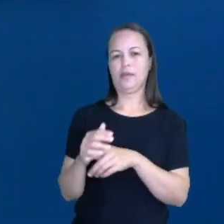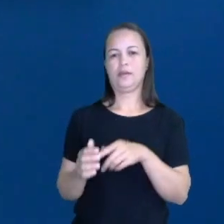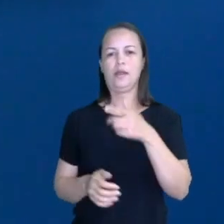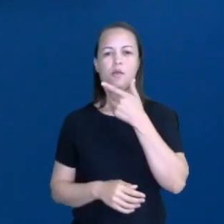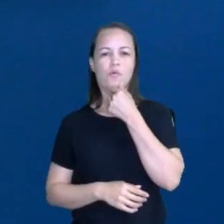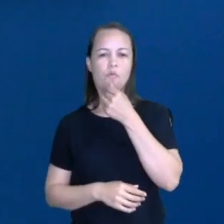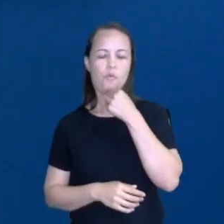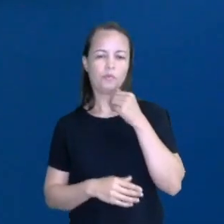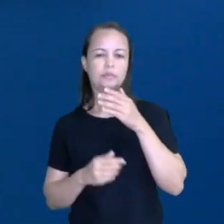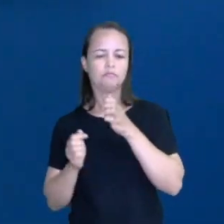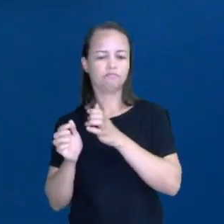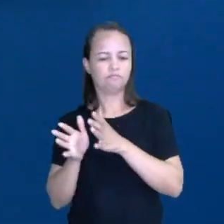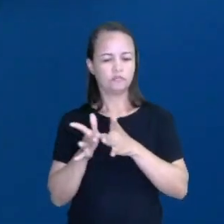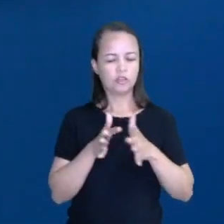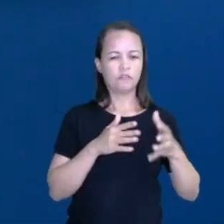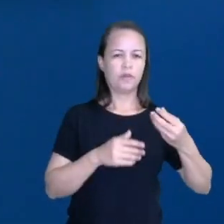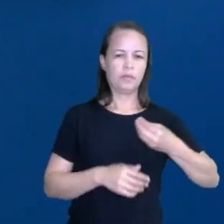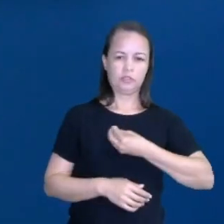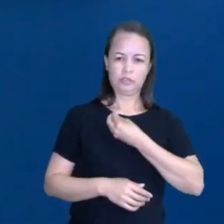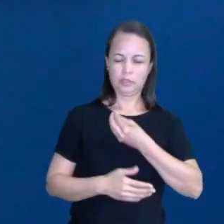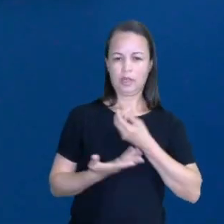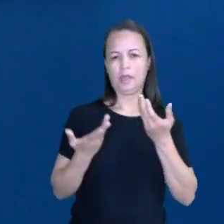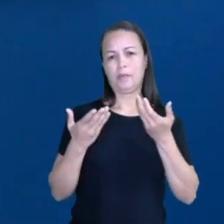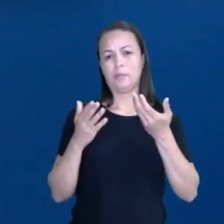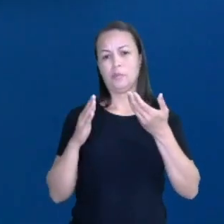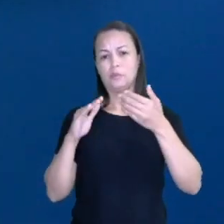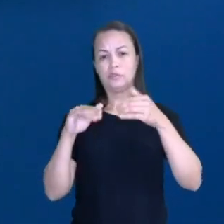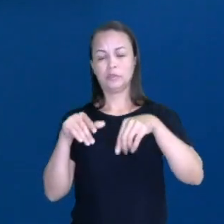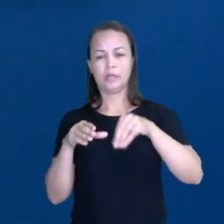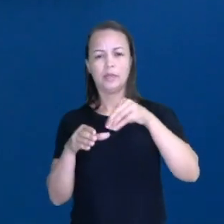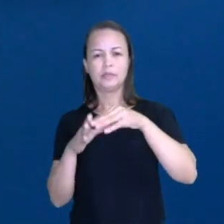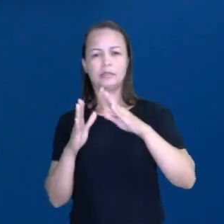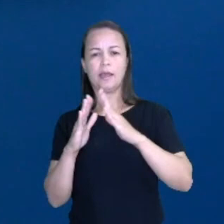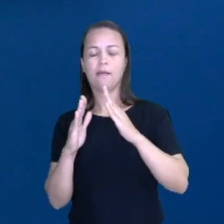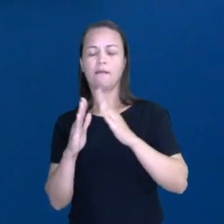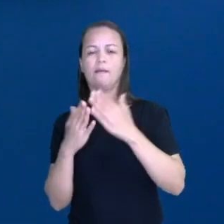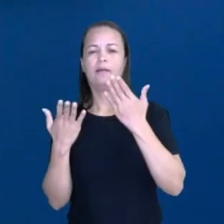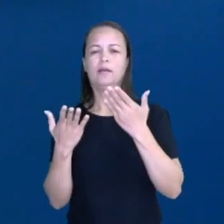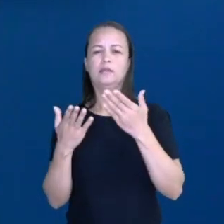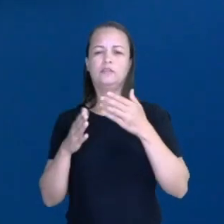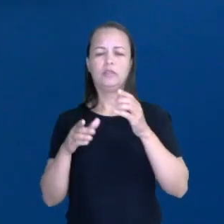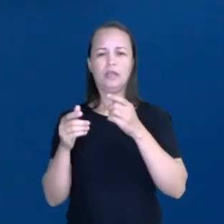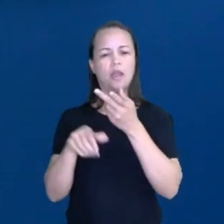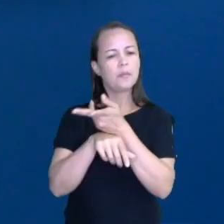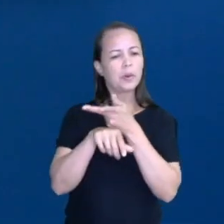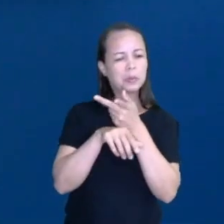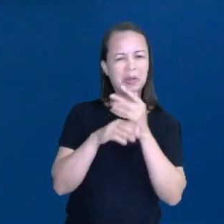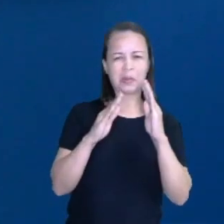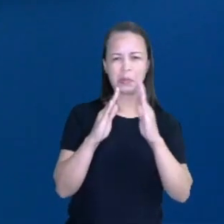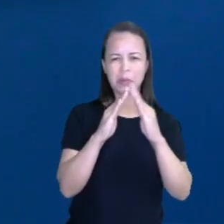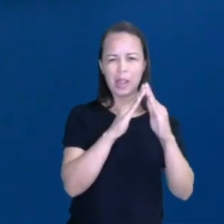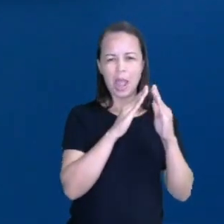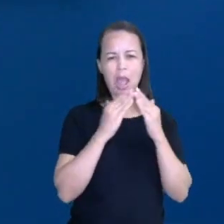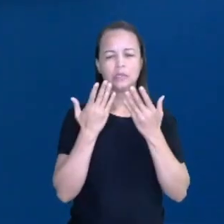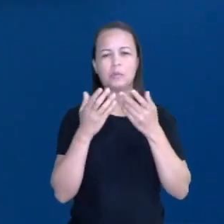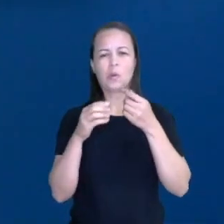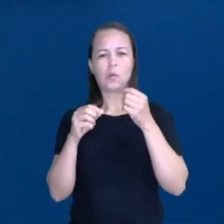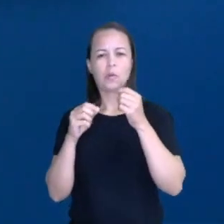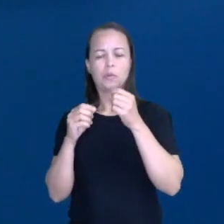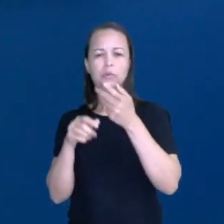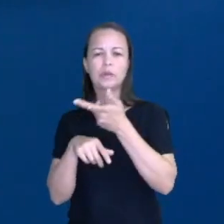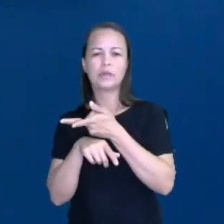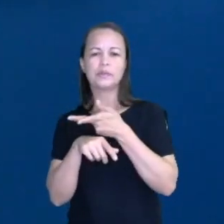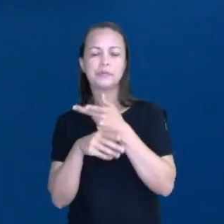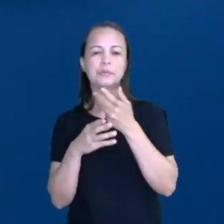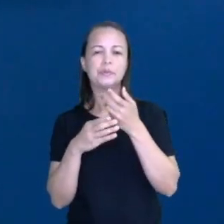viver mais tempo naquela casa que ele construía, ele já não ficava mais de um lado para o outro, procurando caça, procurando abrigo,